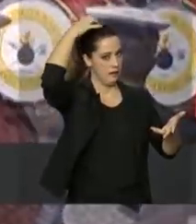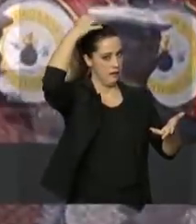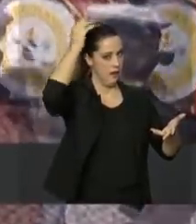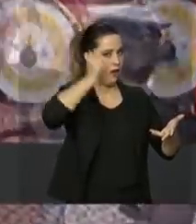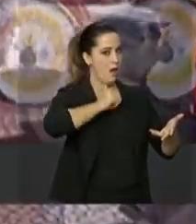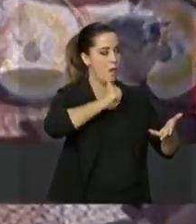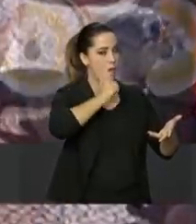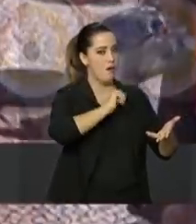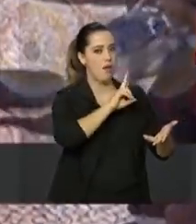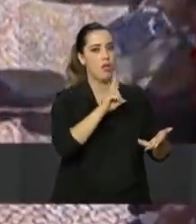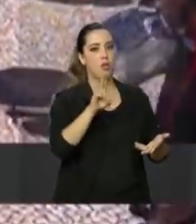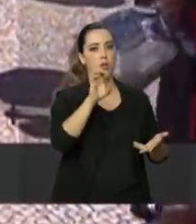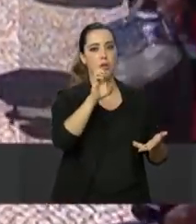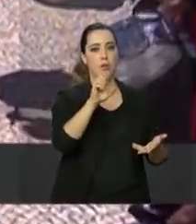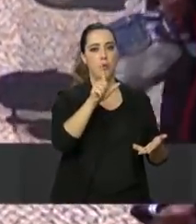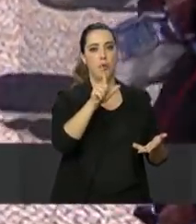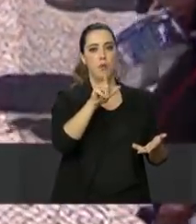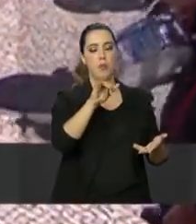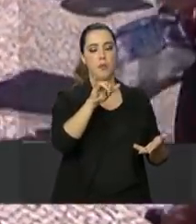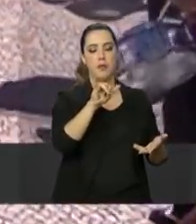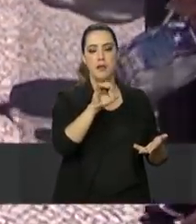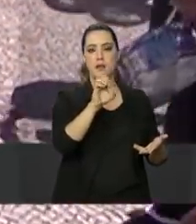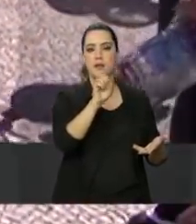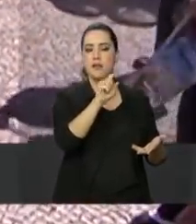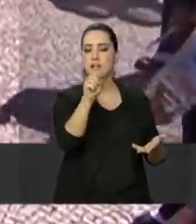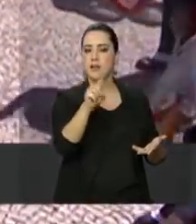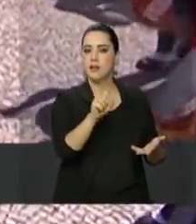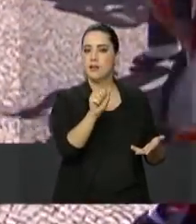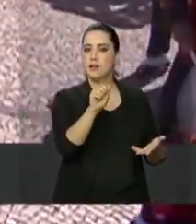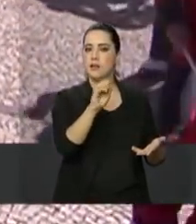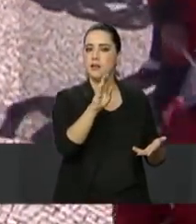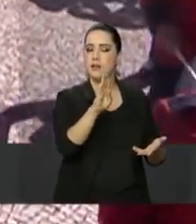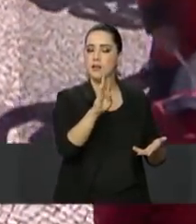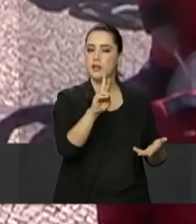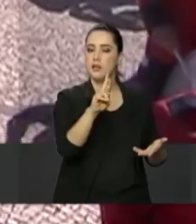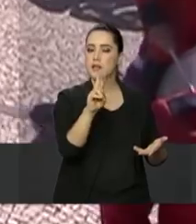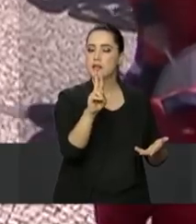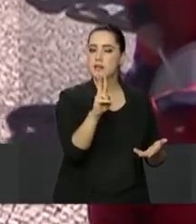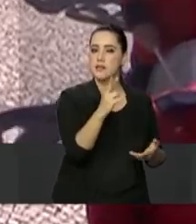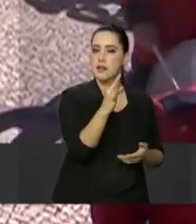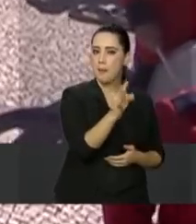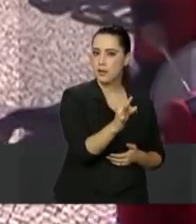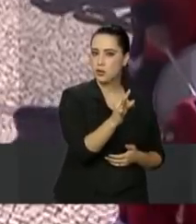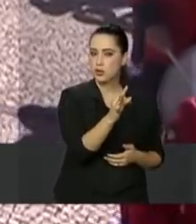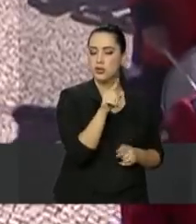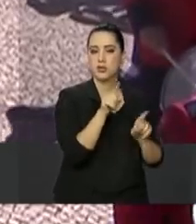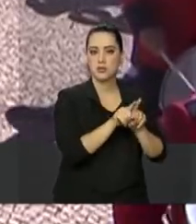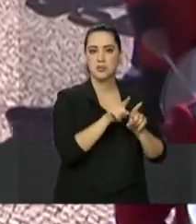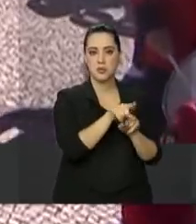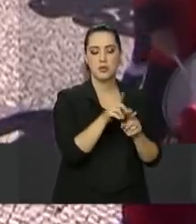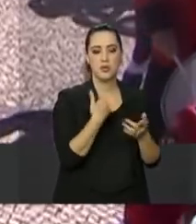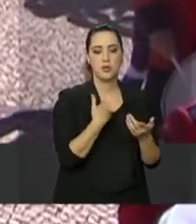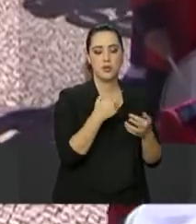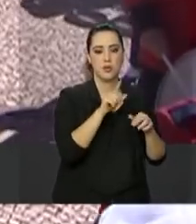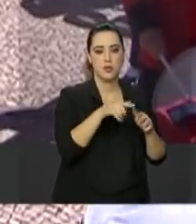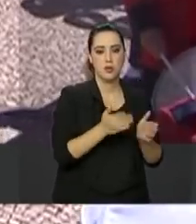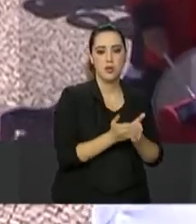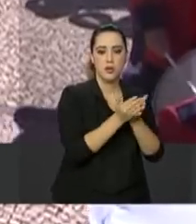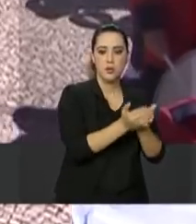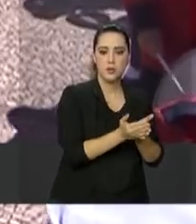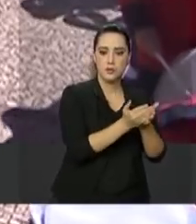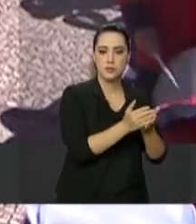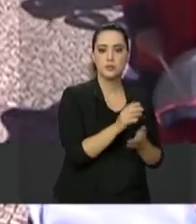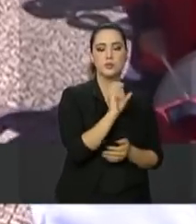norte-americano, e esse navio depois foi adquirido pelo Brasil e foi incorporado à Marinha do Brasil, que é com o nome de